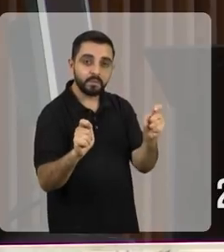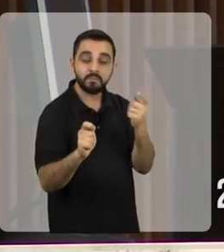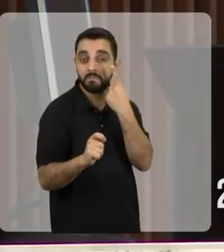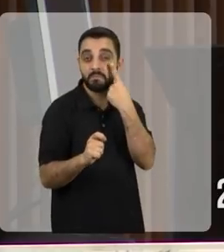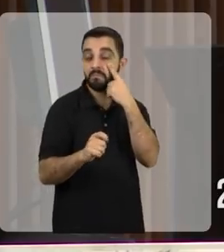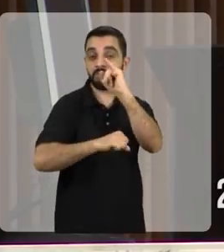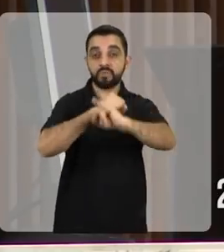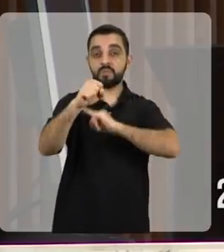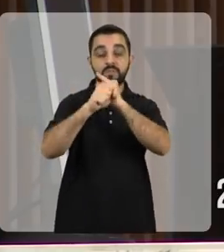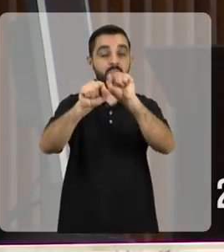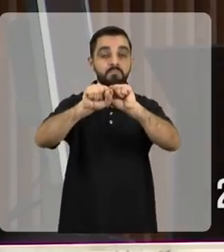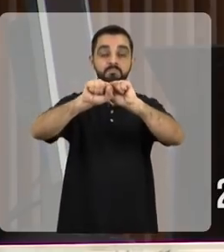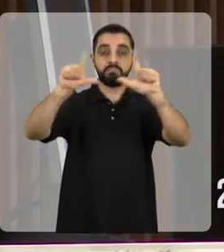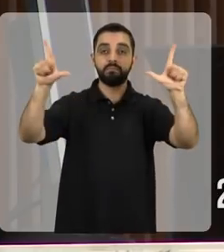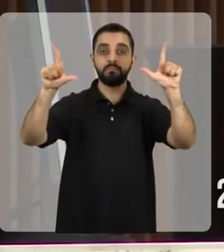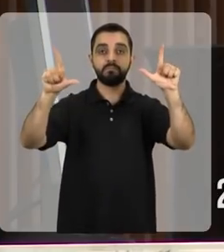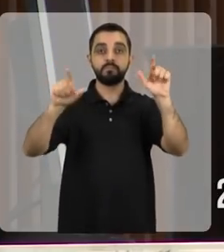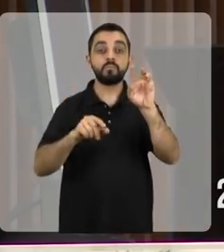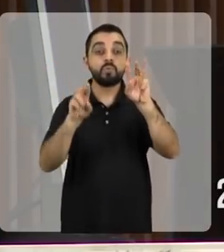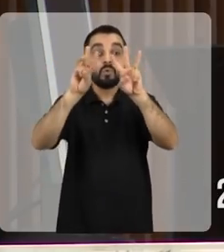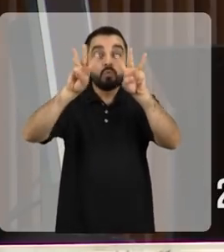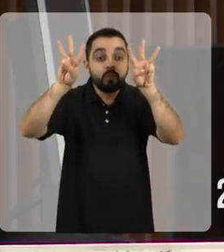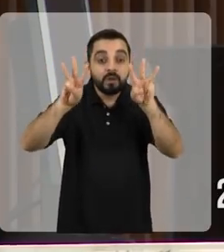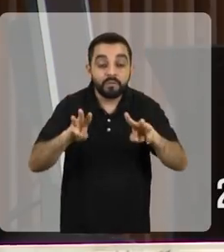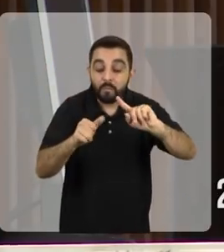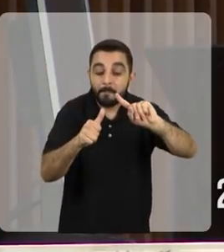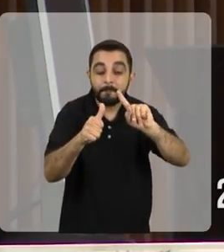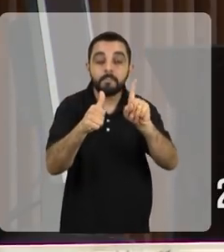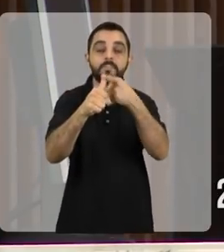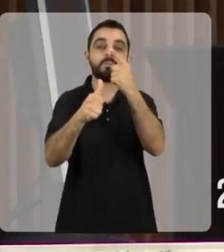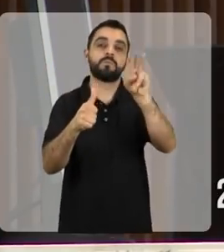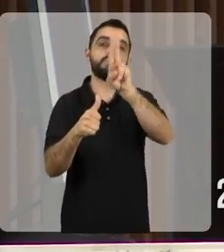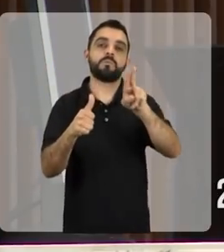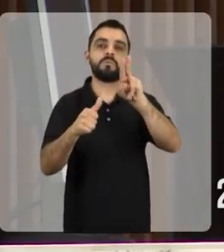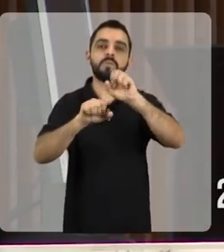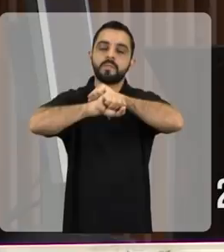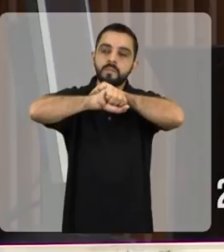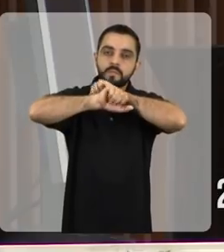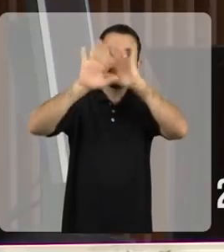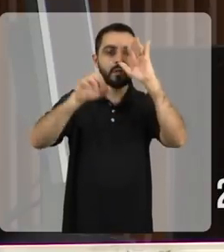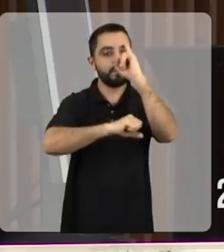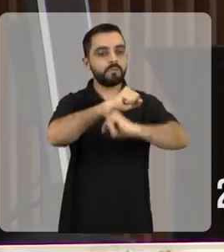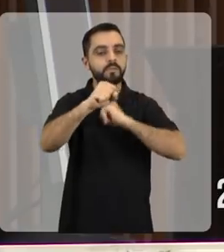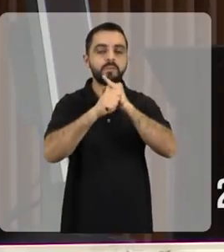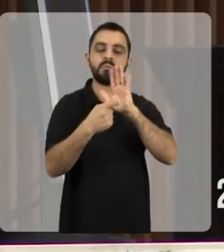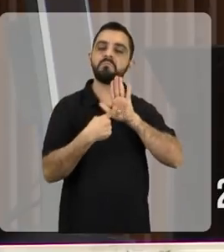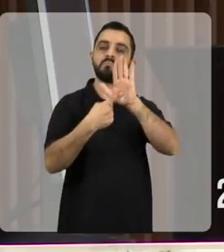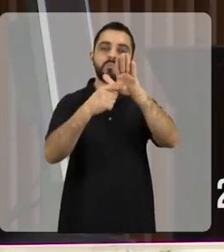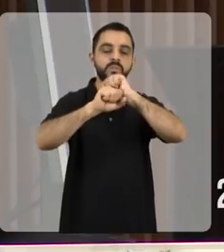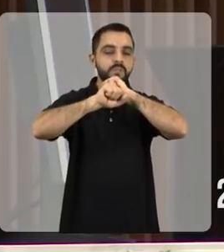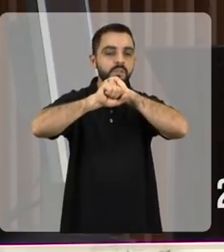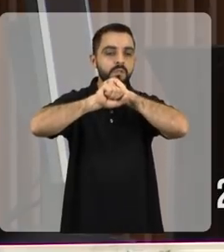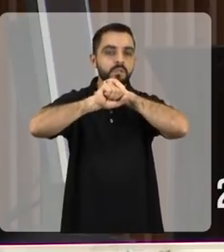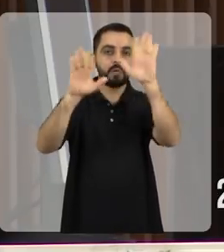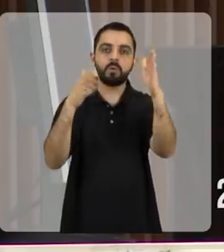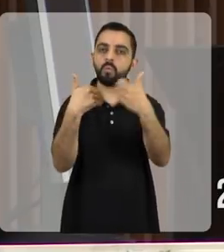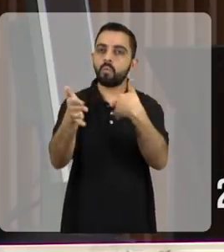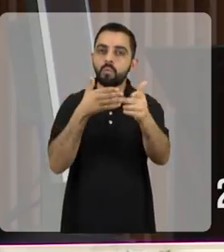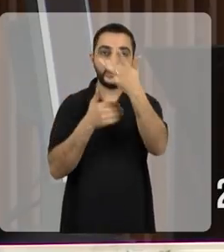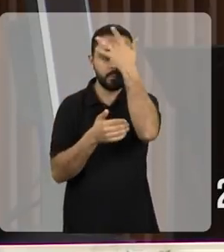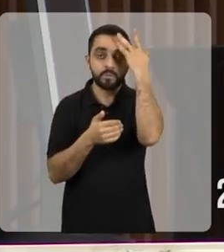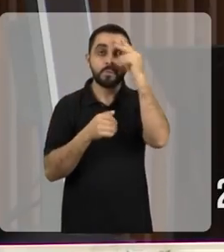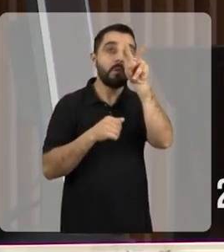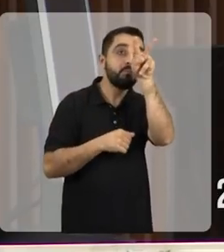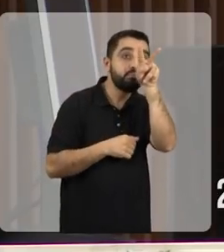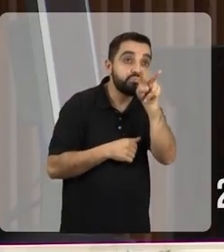internet aliás a universidade federal do paraná foi uma das primeiras a colocar na rede todas as suas contas que estão disponíveis a quem quiser quero